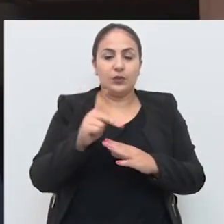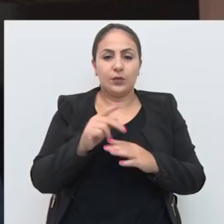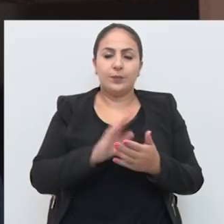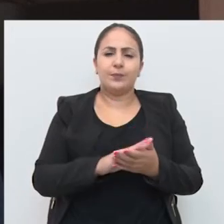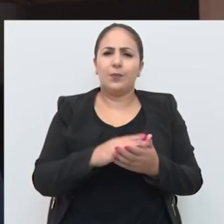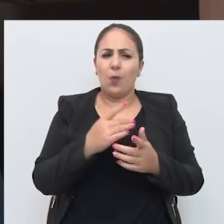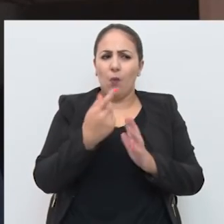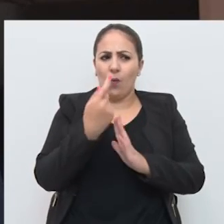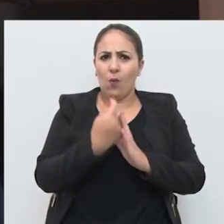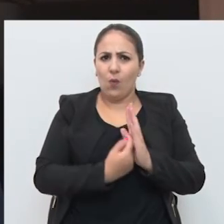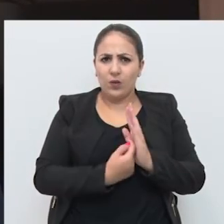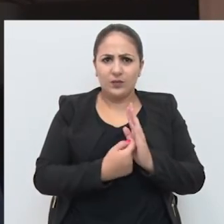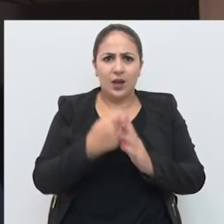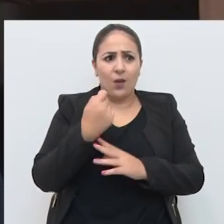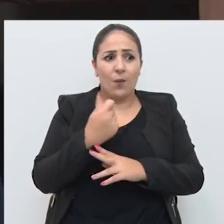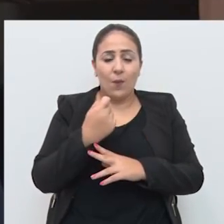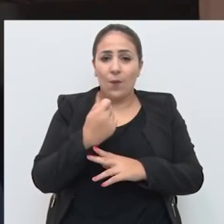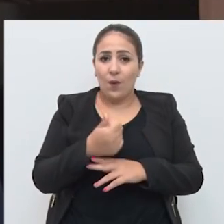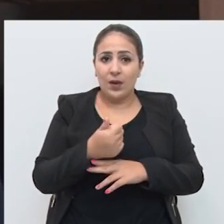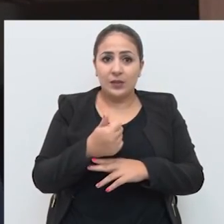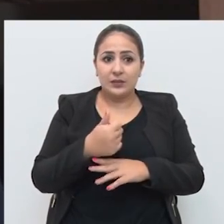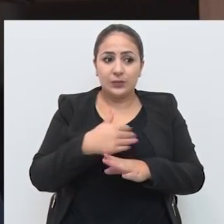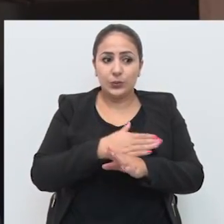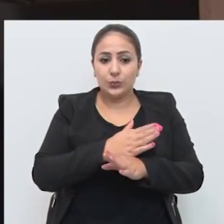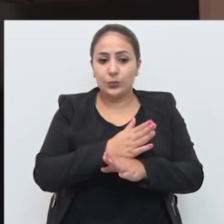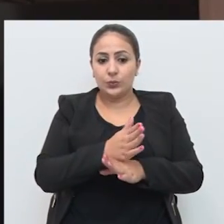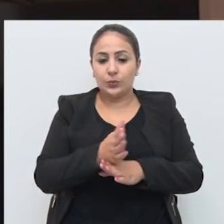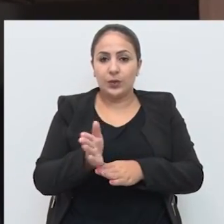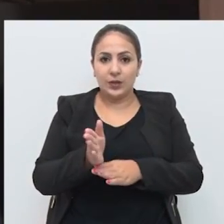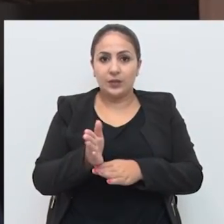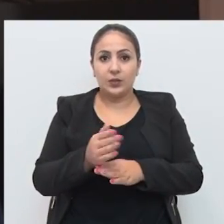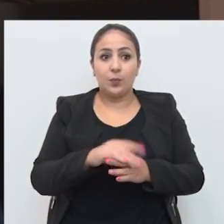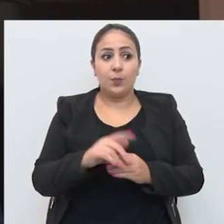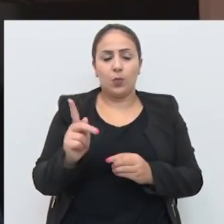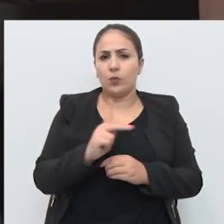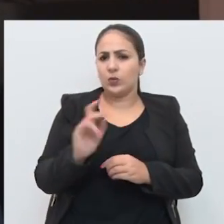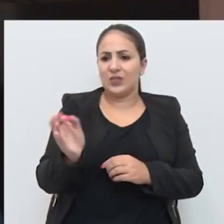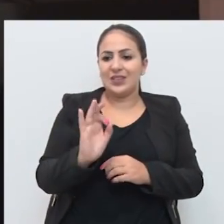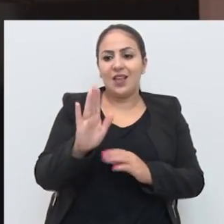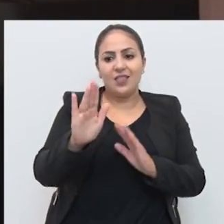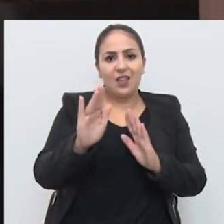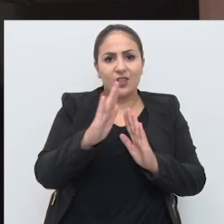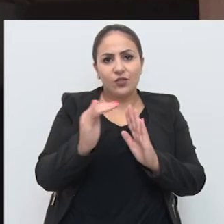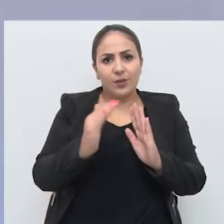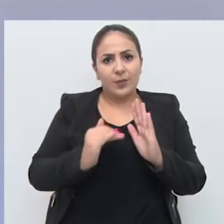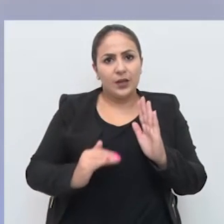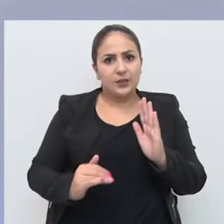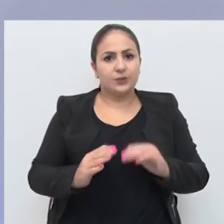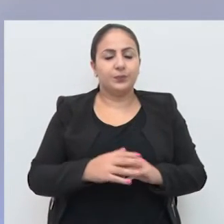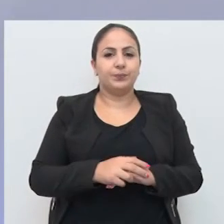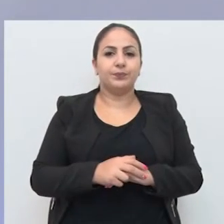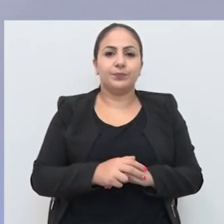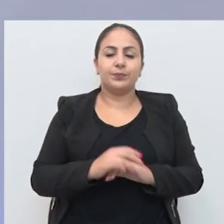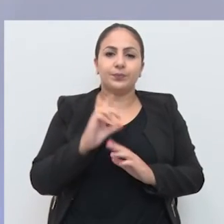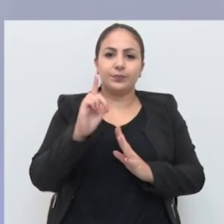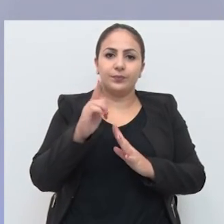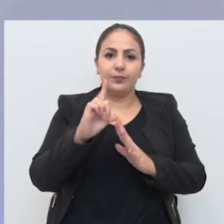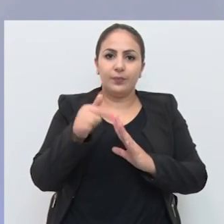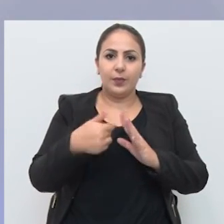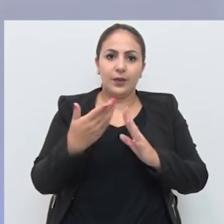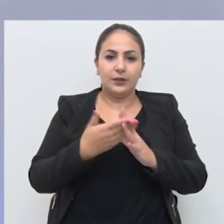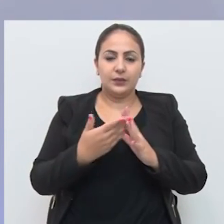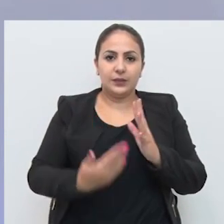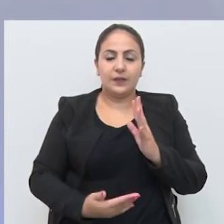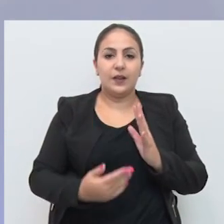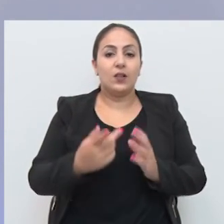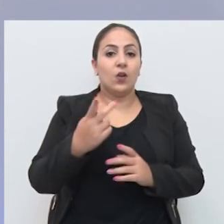na verdade, ele está quase aí na iminência de passar o prazo dele, professores não serem chamados. E no segundo bloco, o